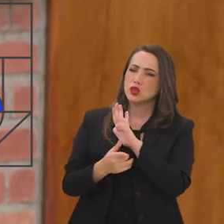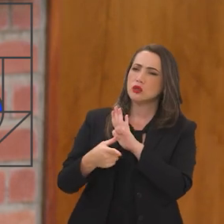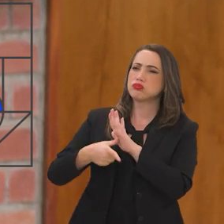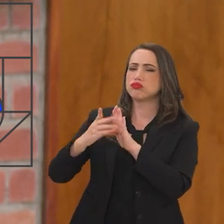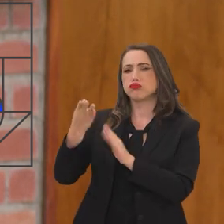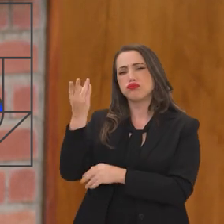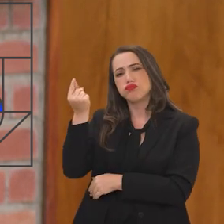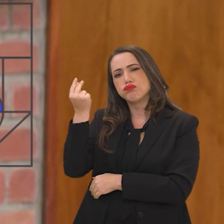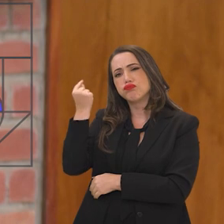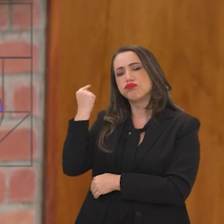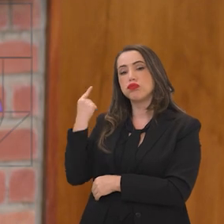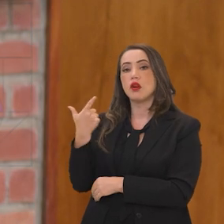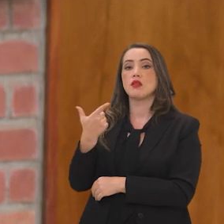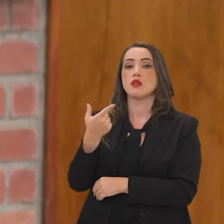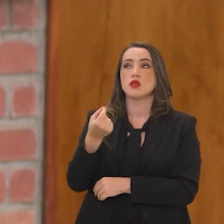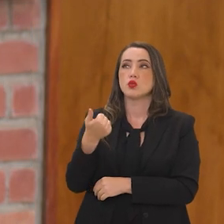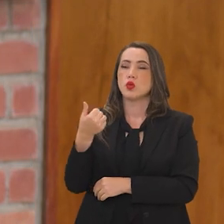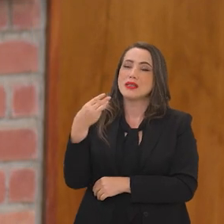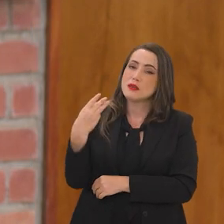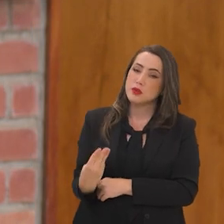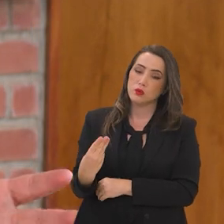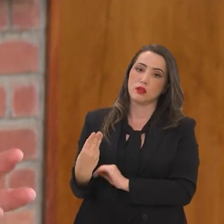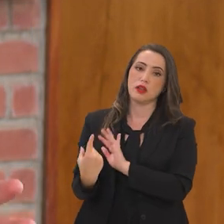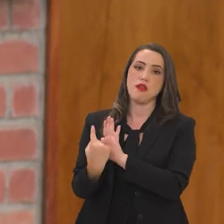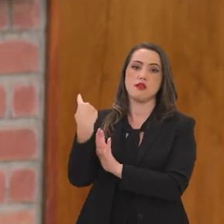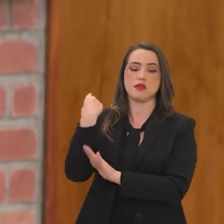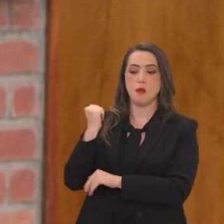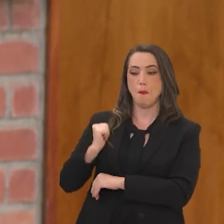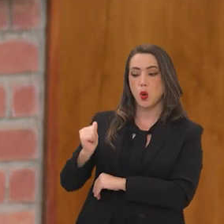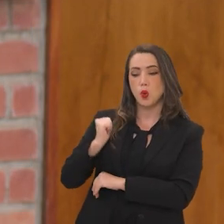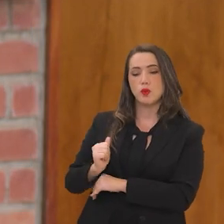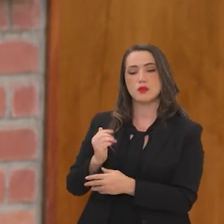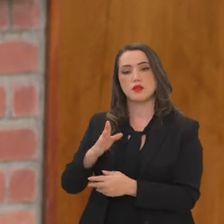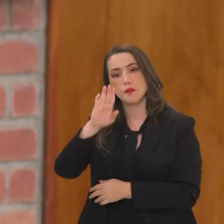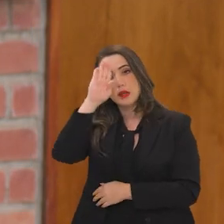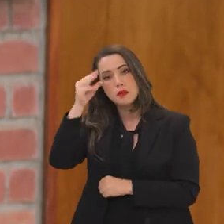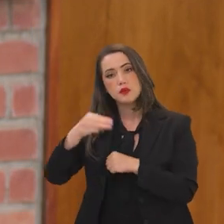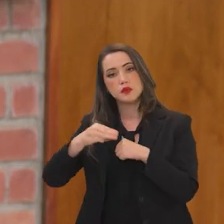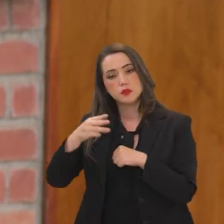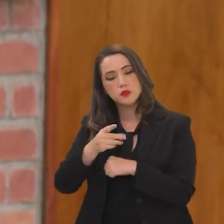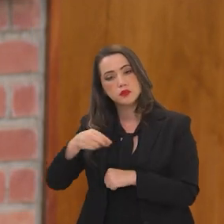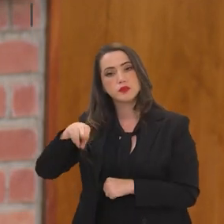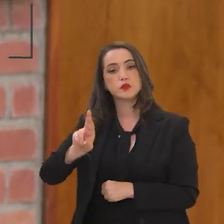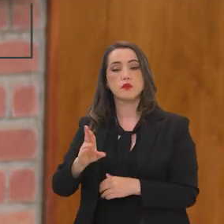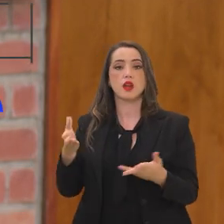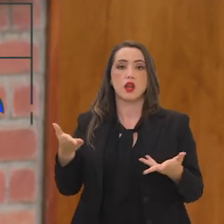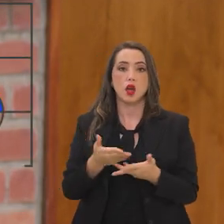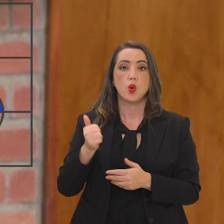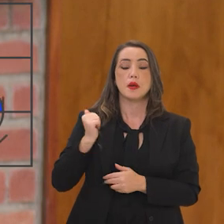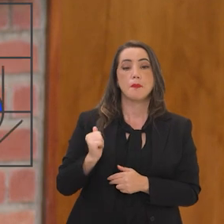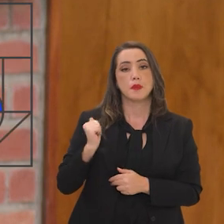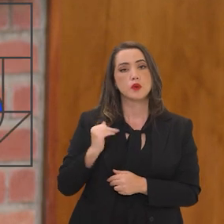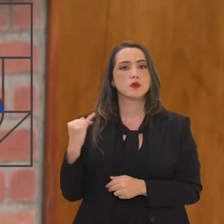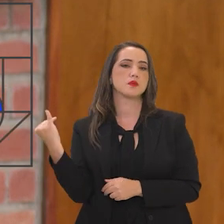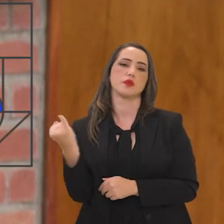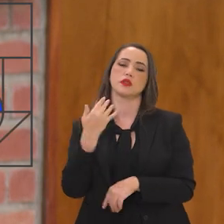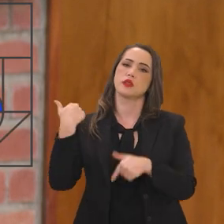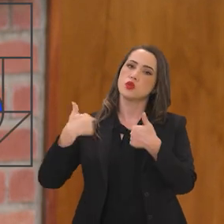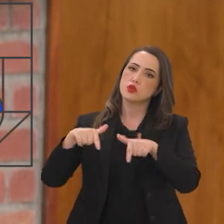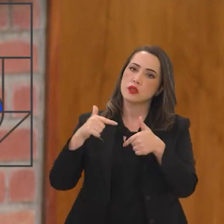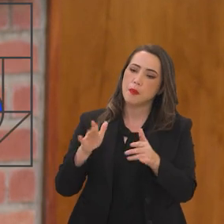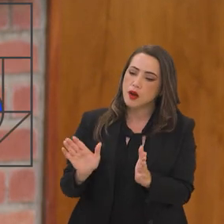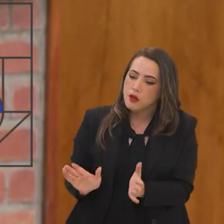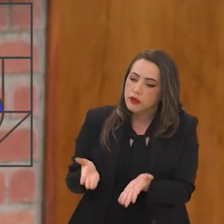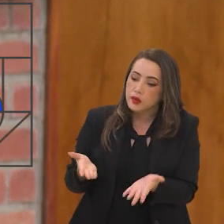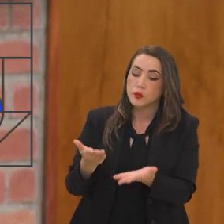né o último reajuste havia sido em 2013 para categoria de bolsas principalmente doutorado e a bolsa ela tem um papel muito